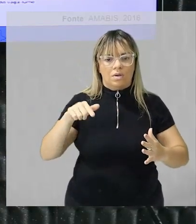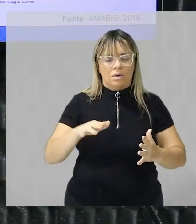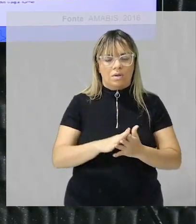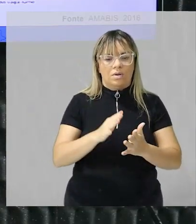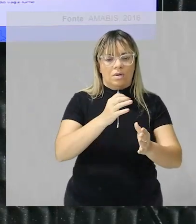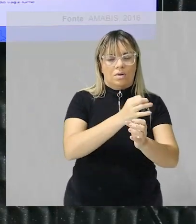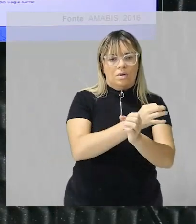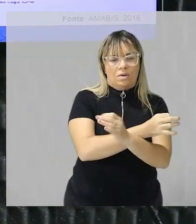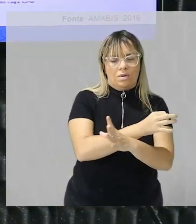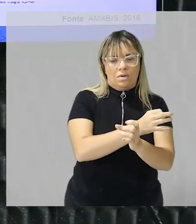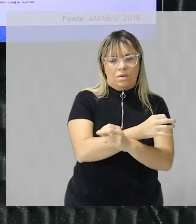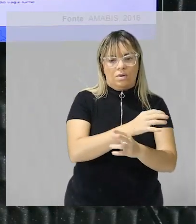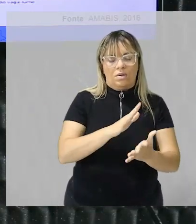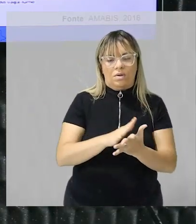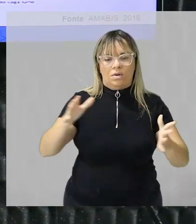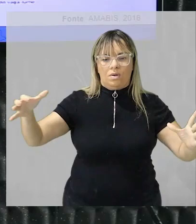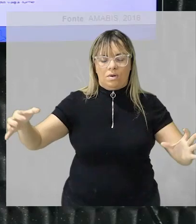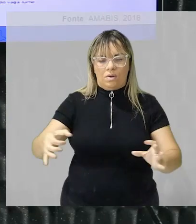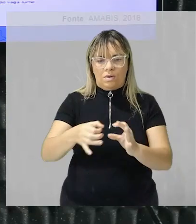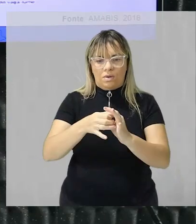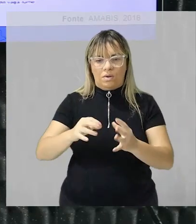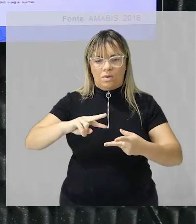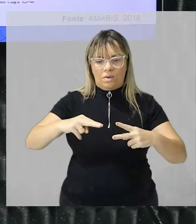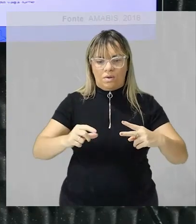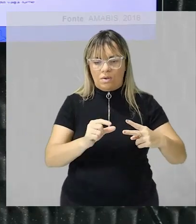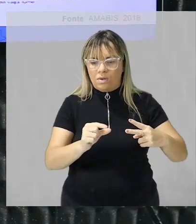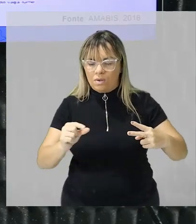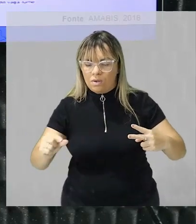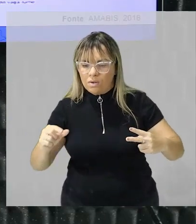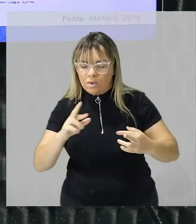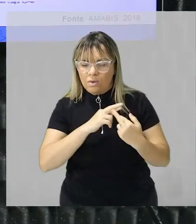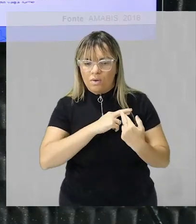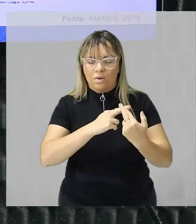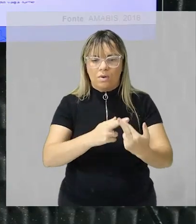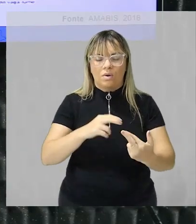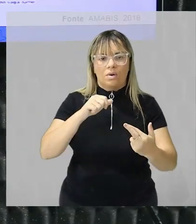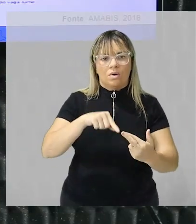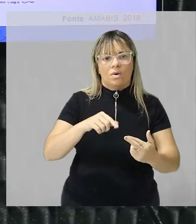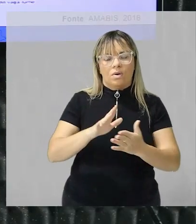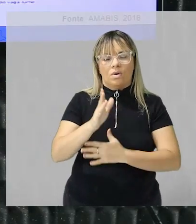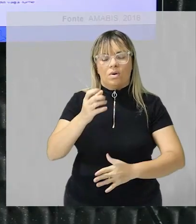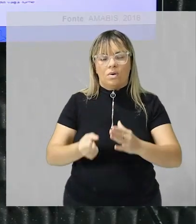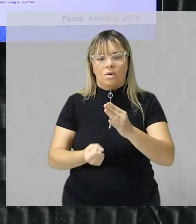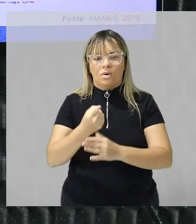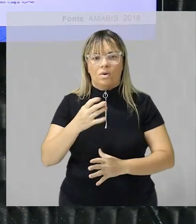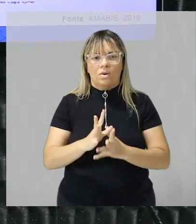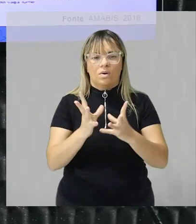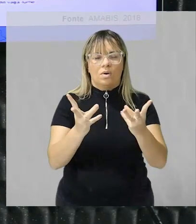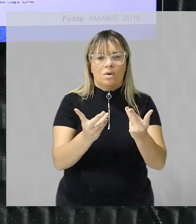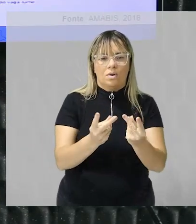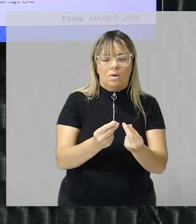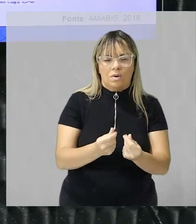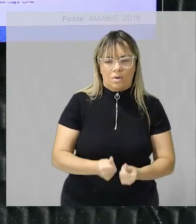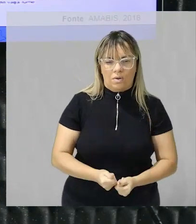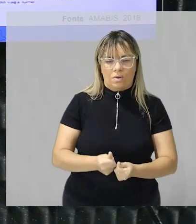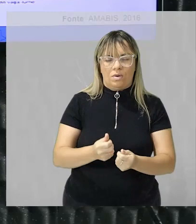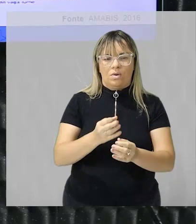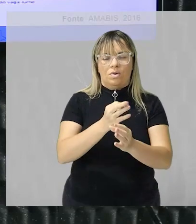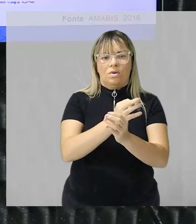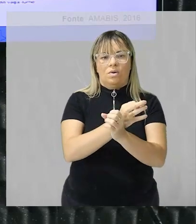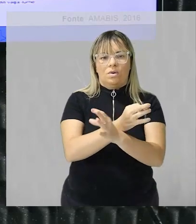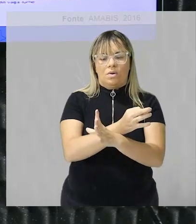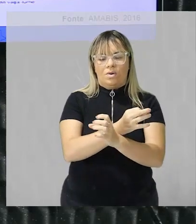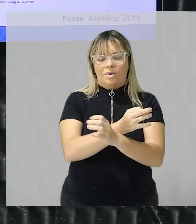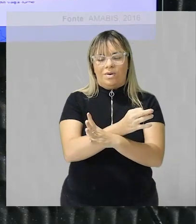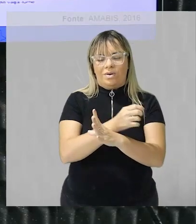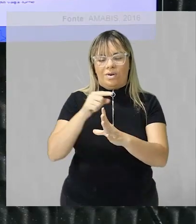que contém o gene, por exemplo, responsável pela produção daquela substância que fica luminosa no